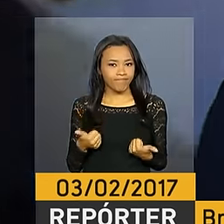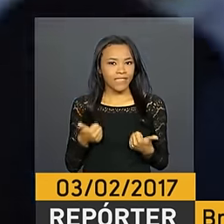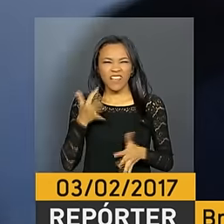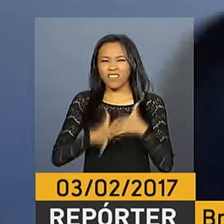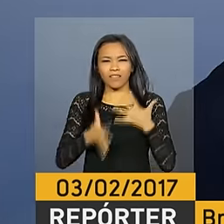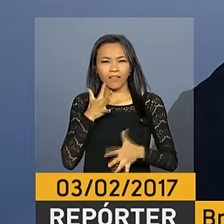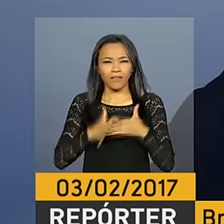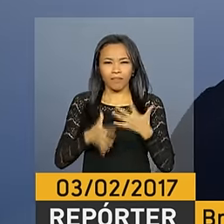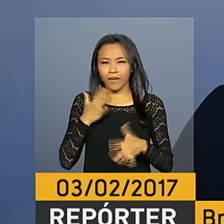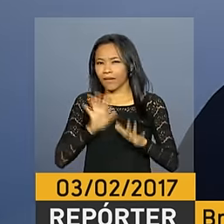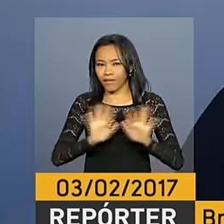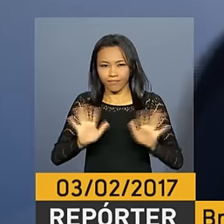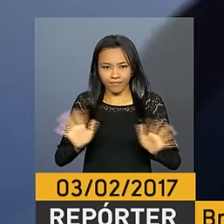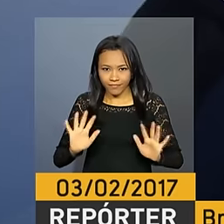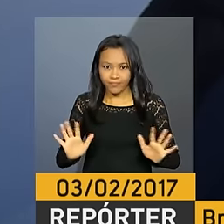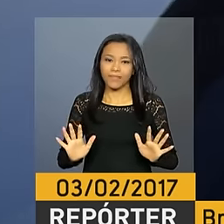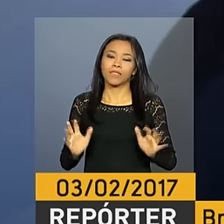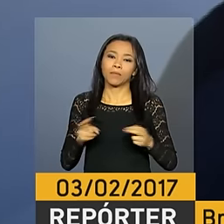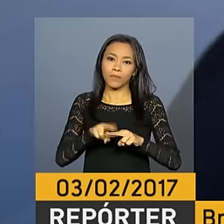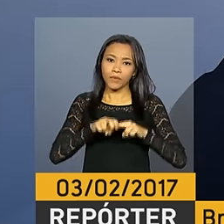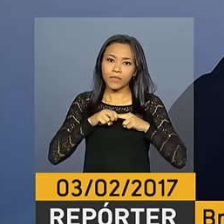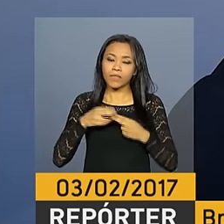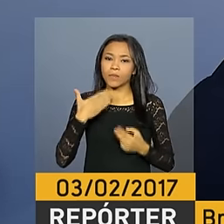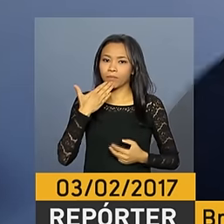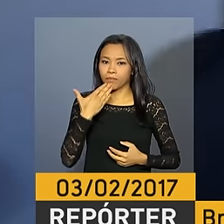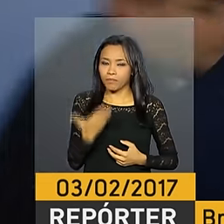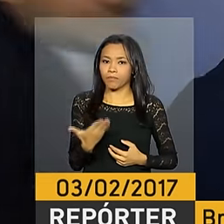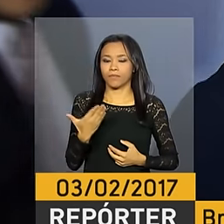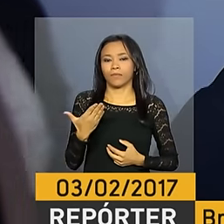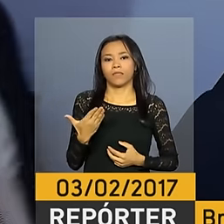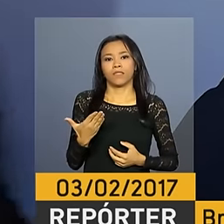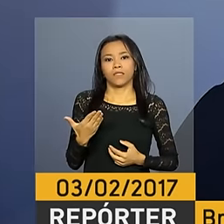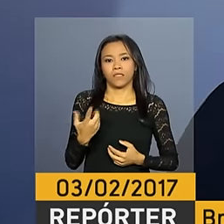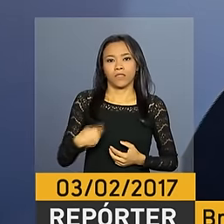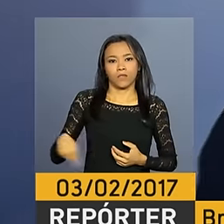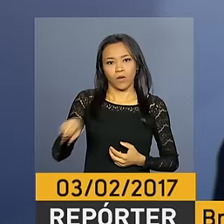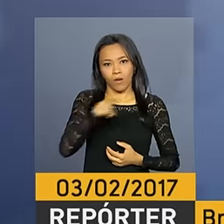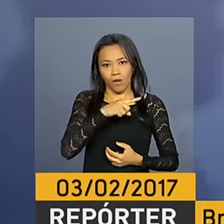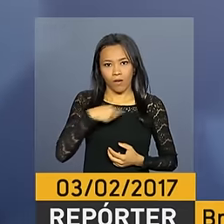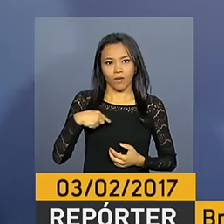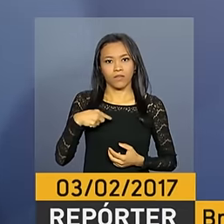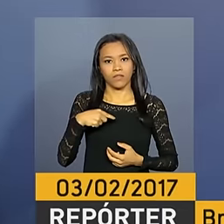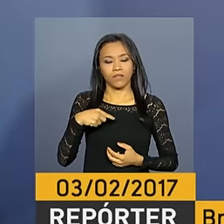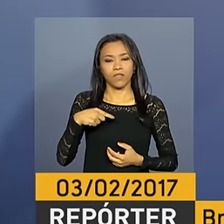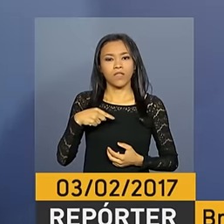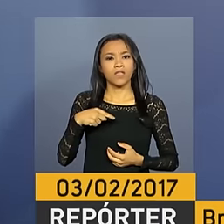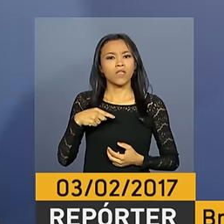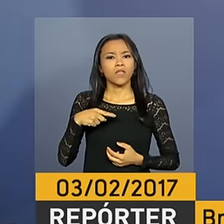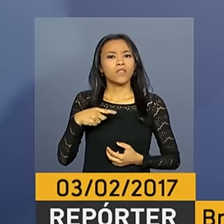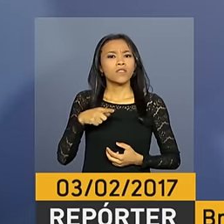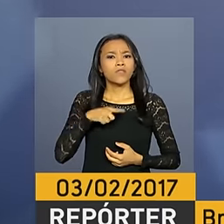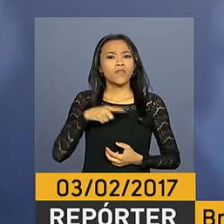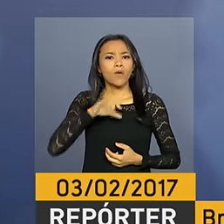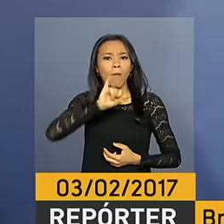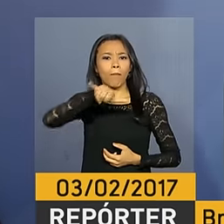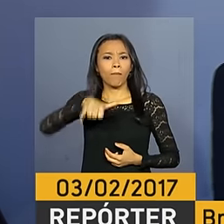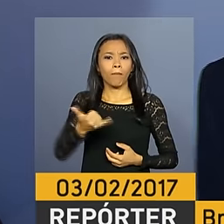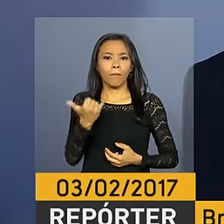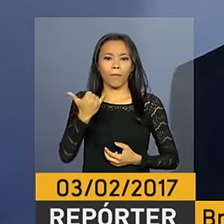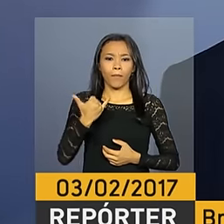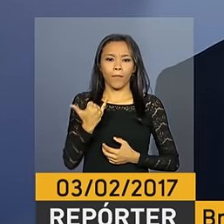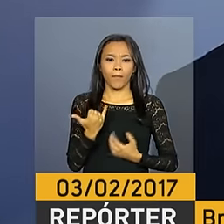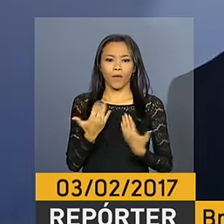atrapalhar a fila de cumprimentos. Por isso é que eu pedi que nós tivéssemos a oportunidade de conversar aqui. Eu